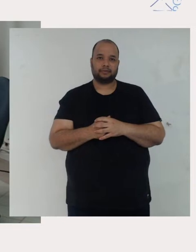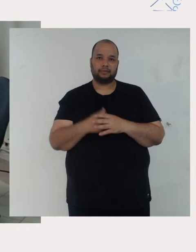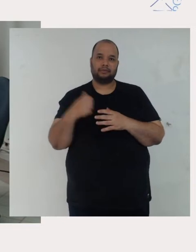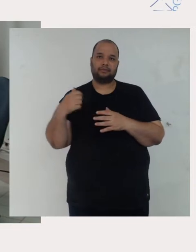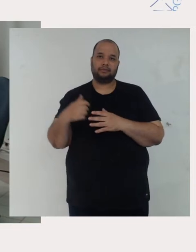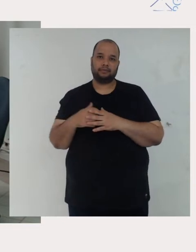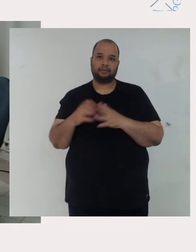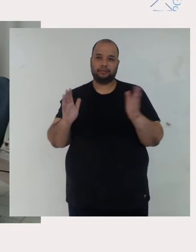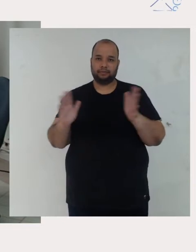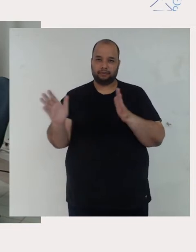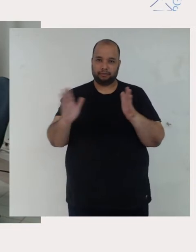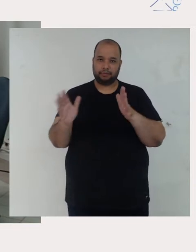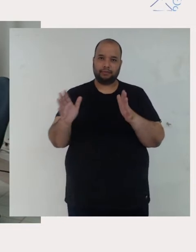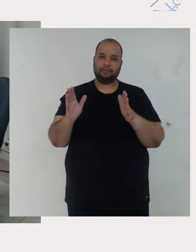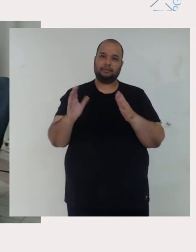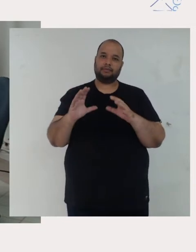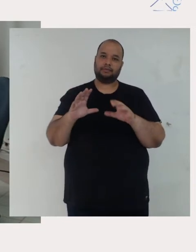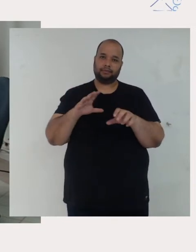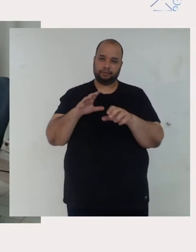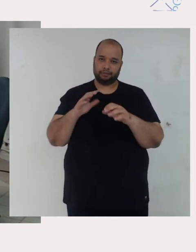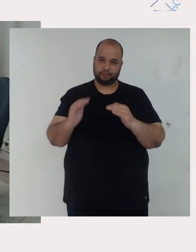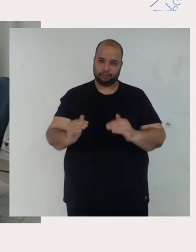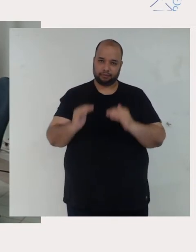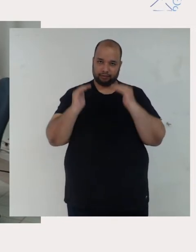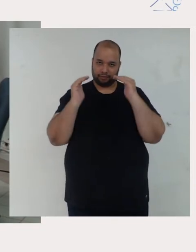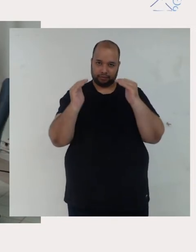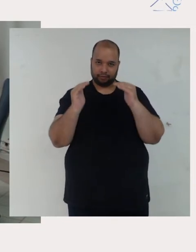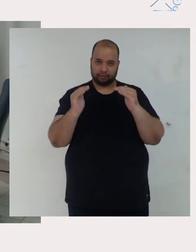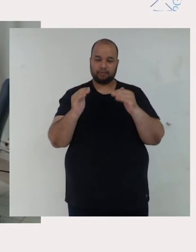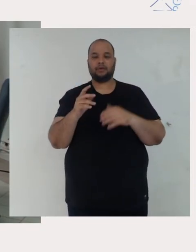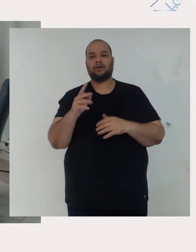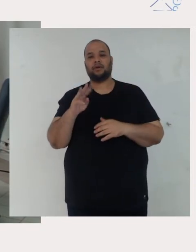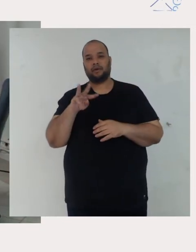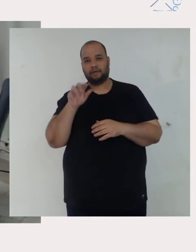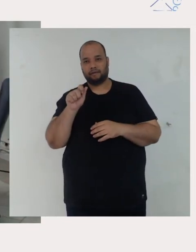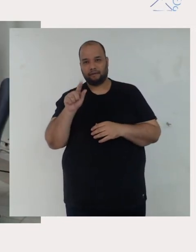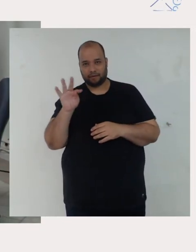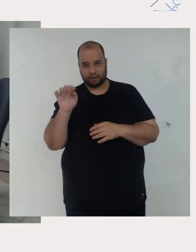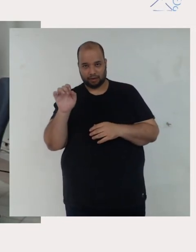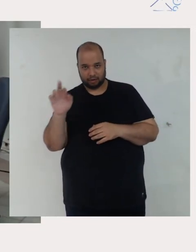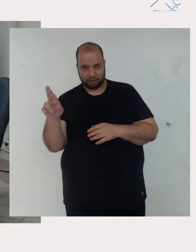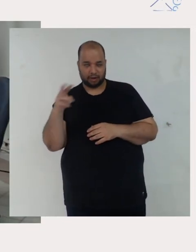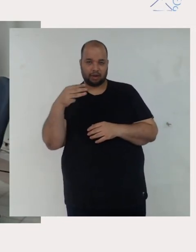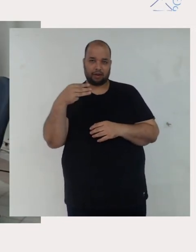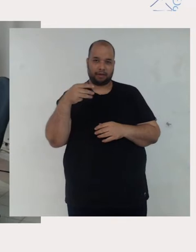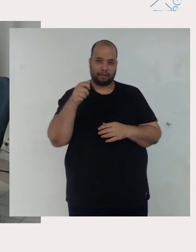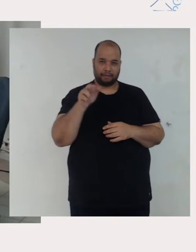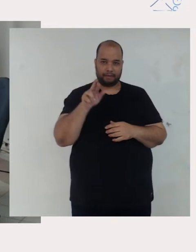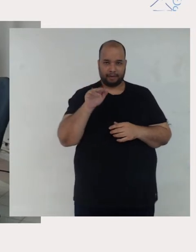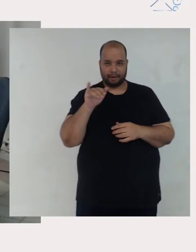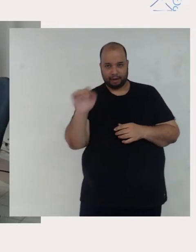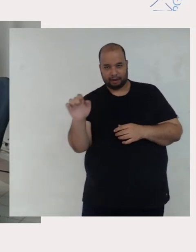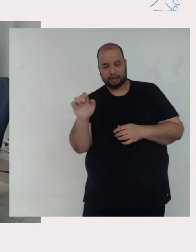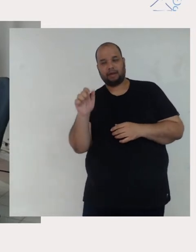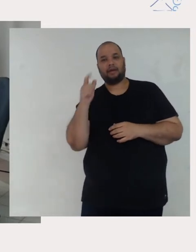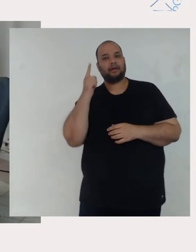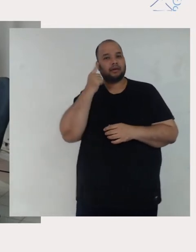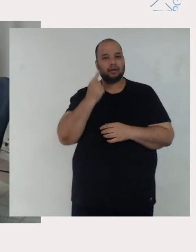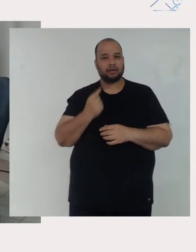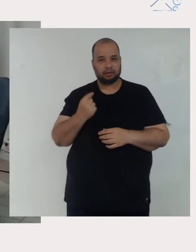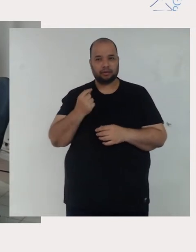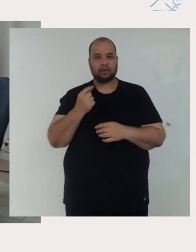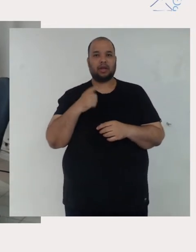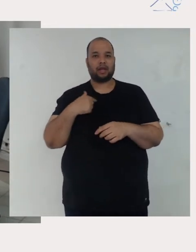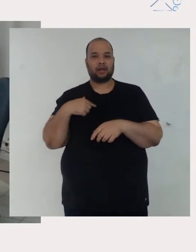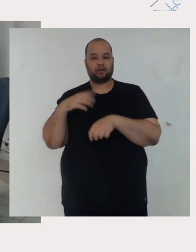durante a graduação, o Walter, a Marie e a Andrea, que eu não conhecia ainda, porque eu era professor de